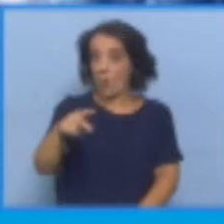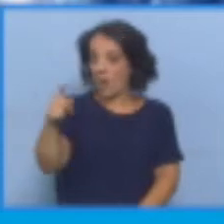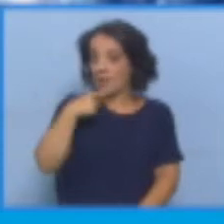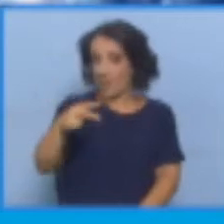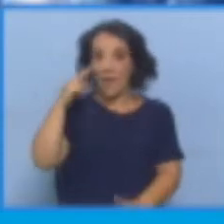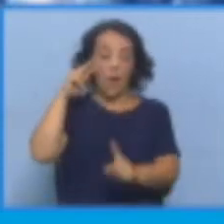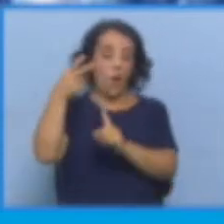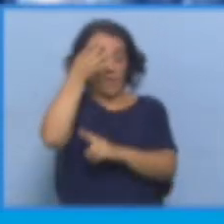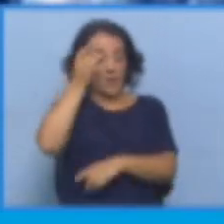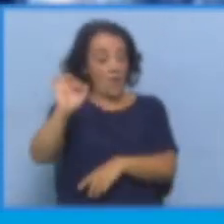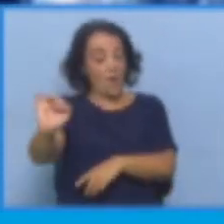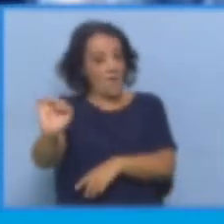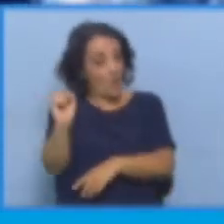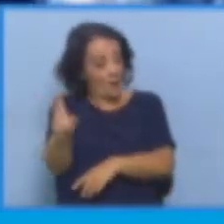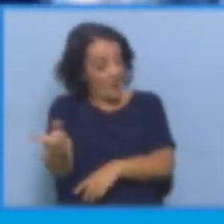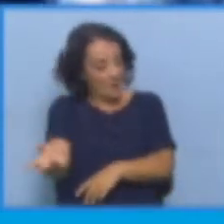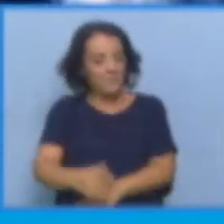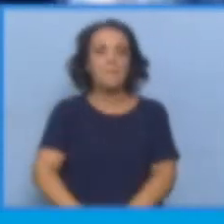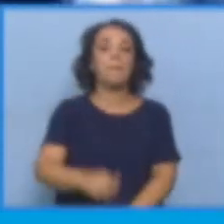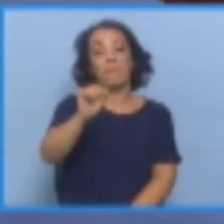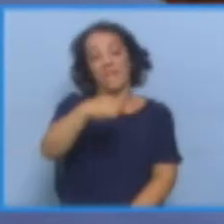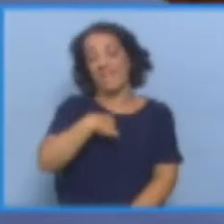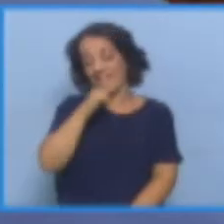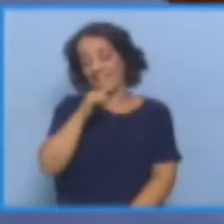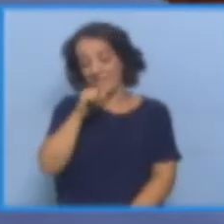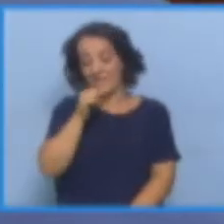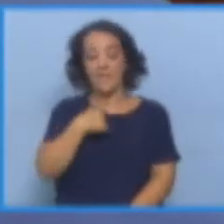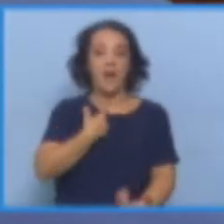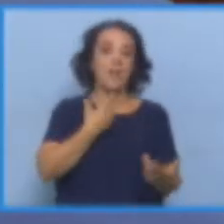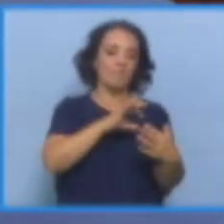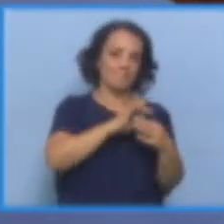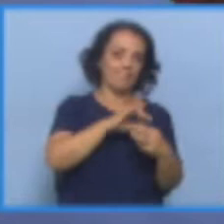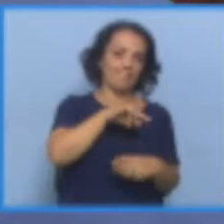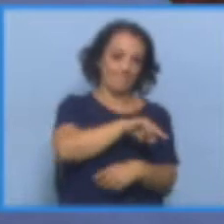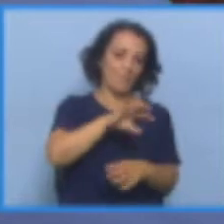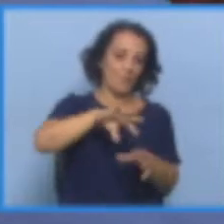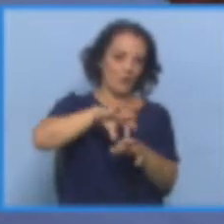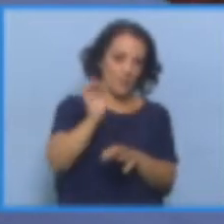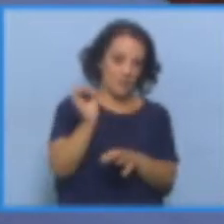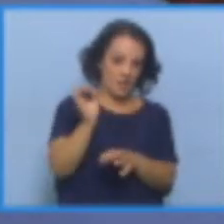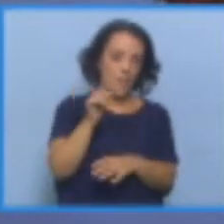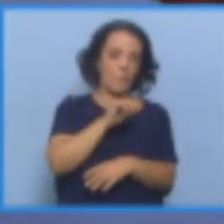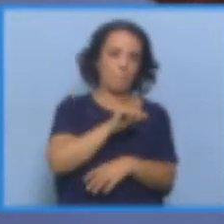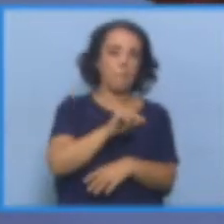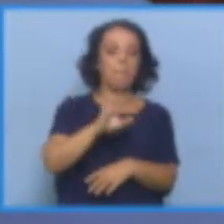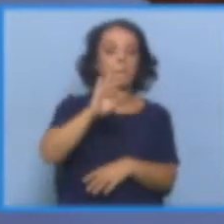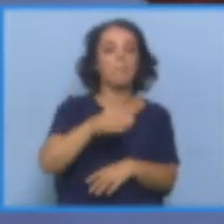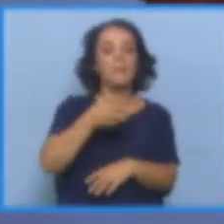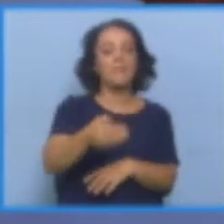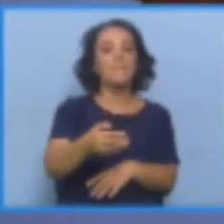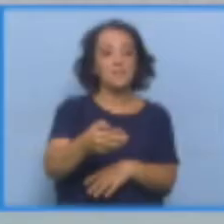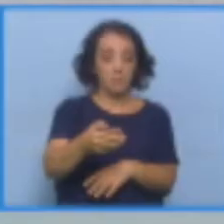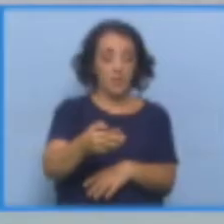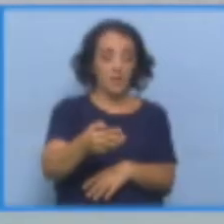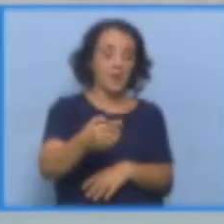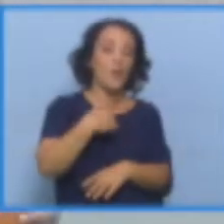muito própria. É verdade, eu costumo colaborar com a Fundação também a este nível, e o fim de semana que eu acho